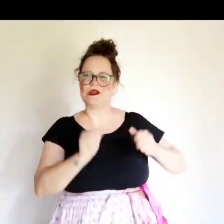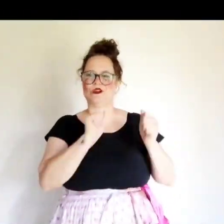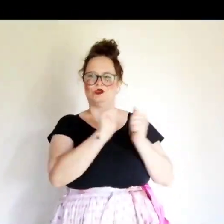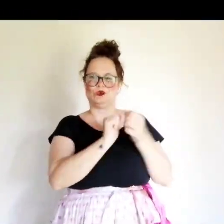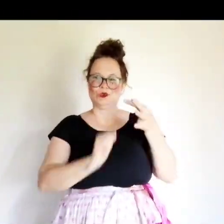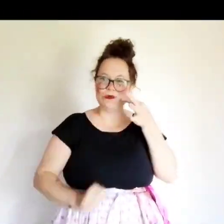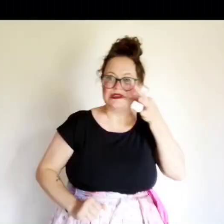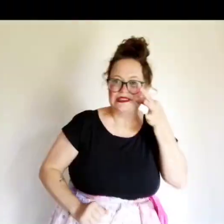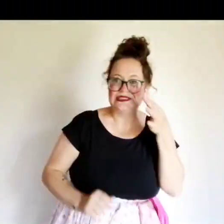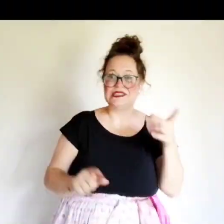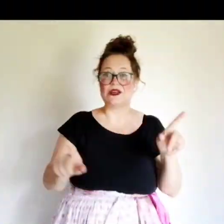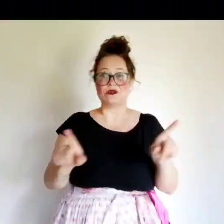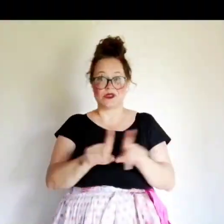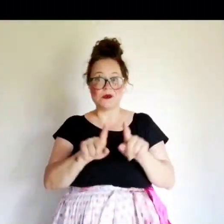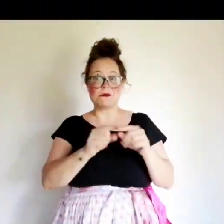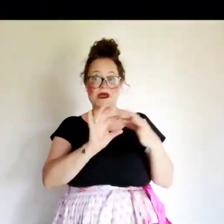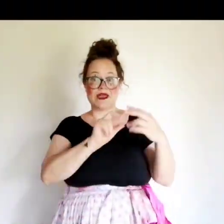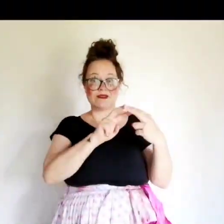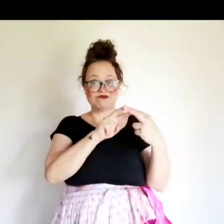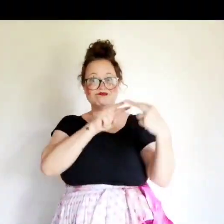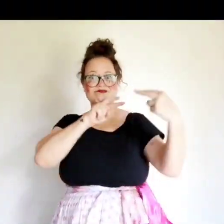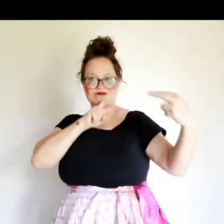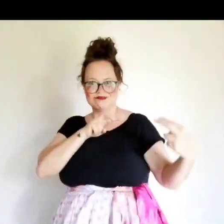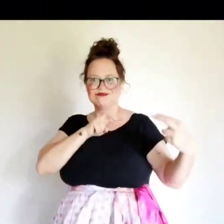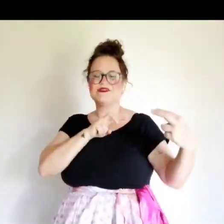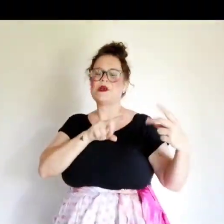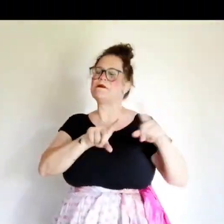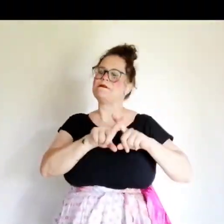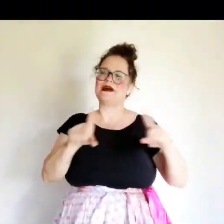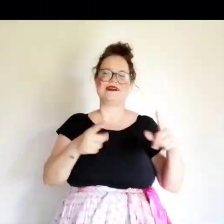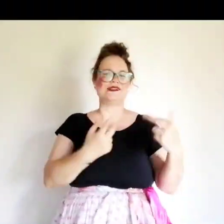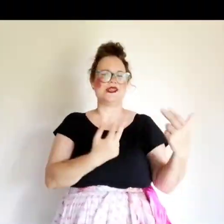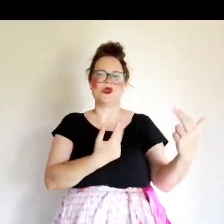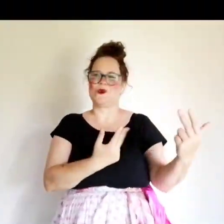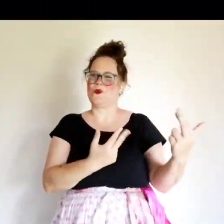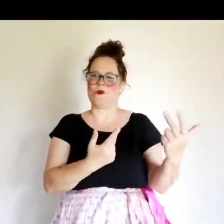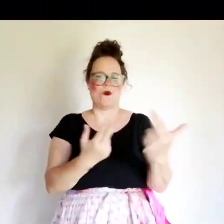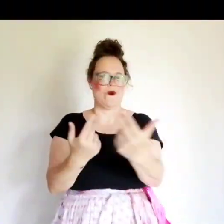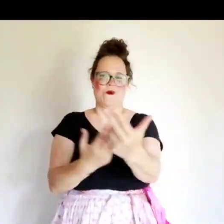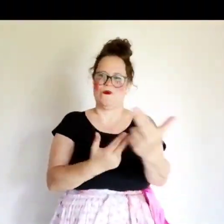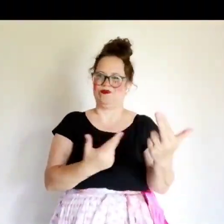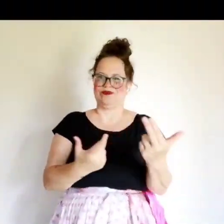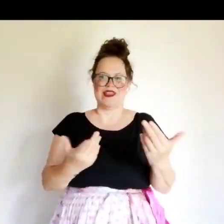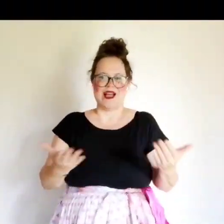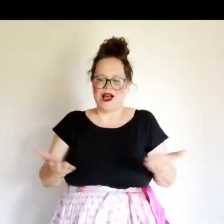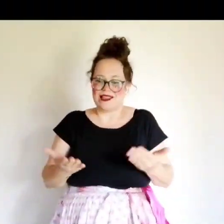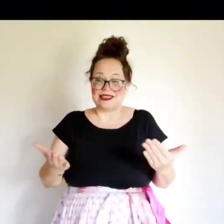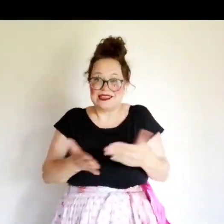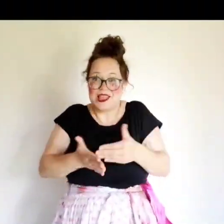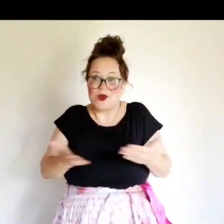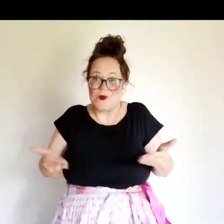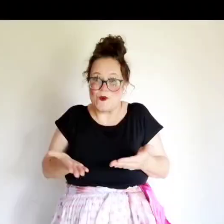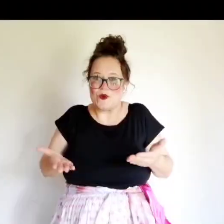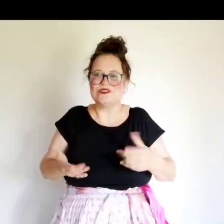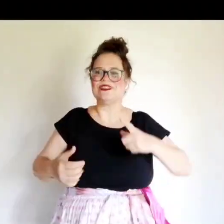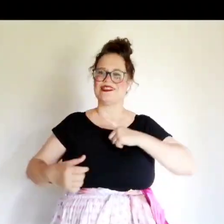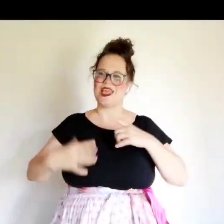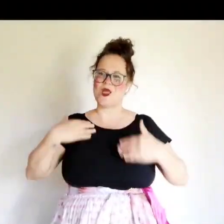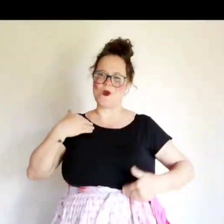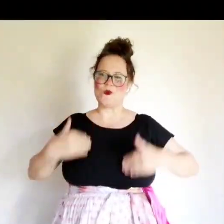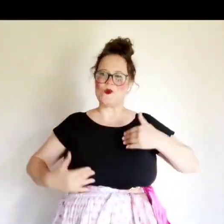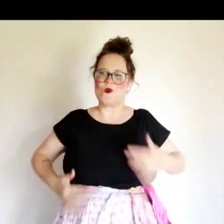presenciais e alguns online. E mesmo assim funcionou. Até hoje eu tenho esse